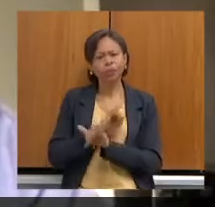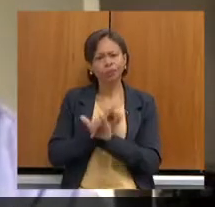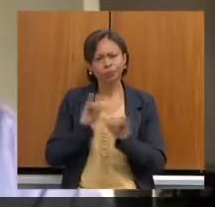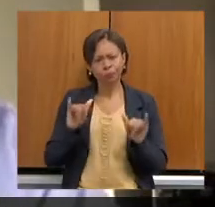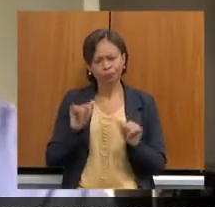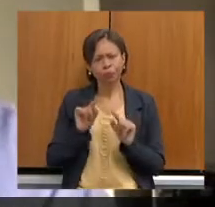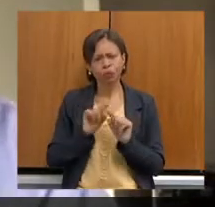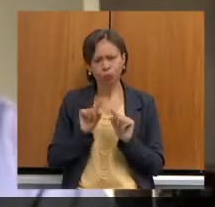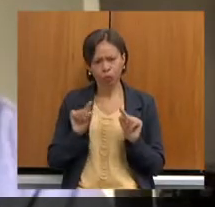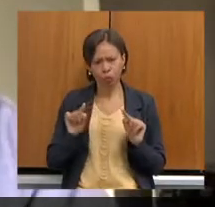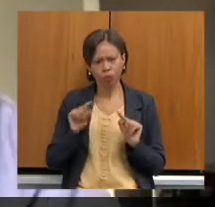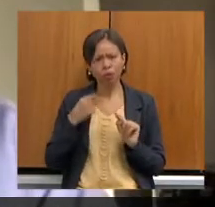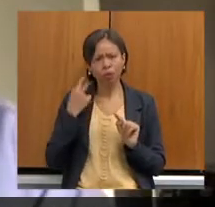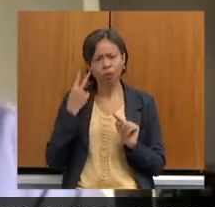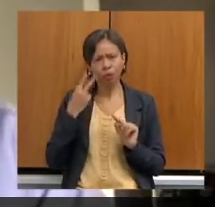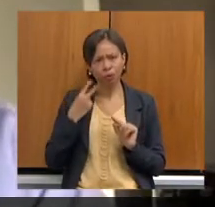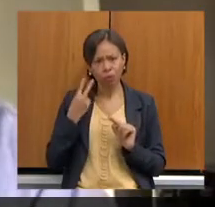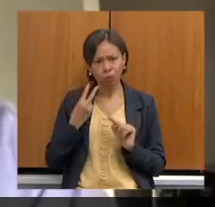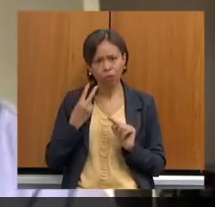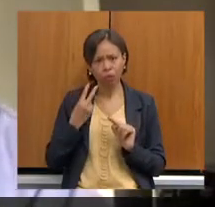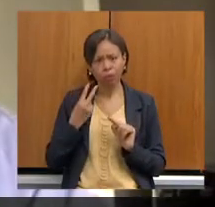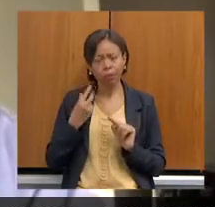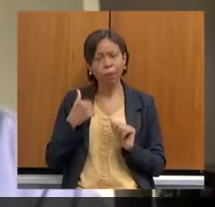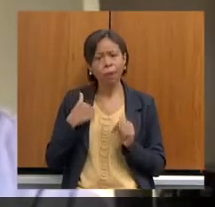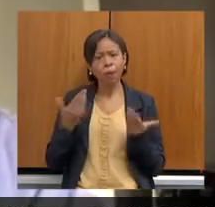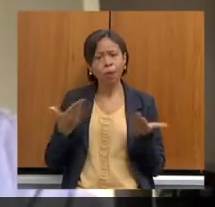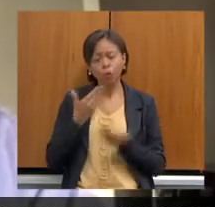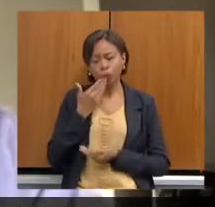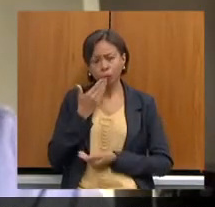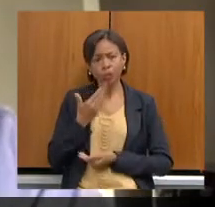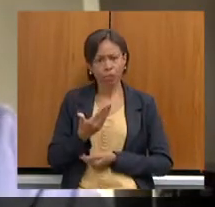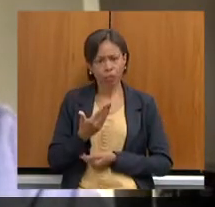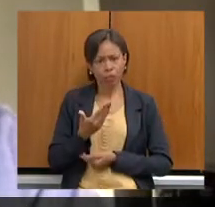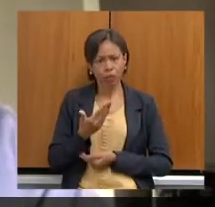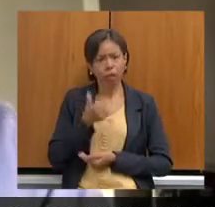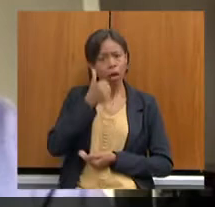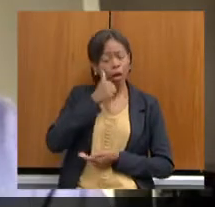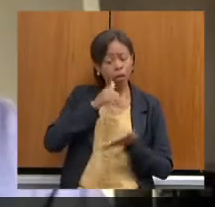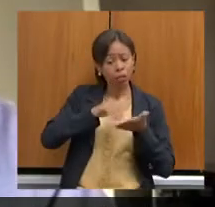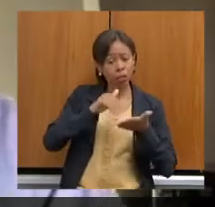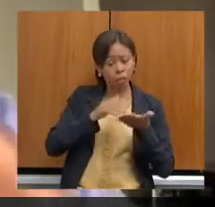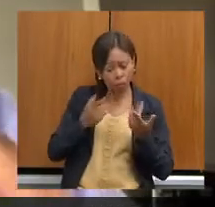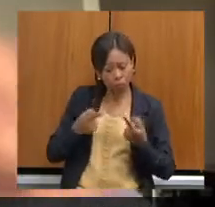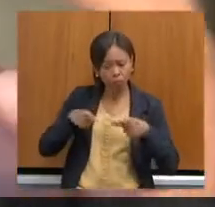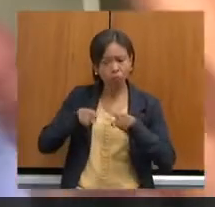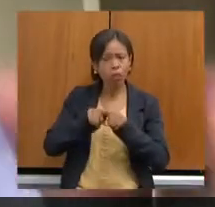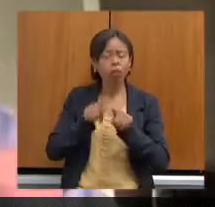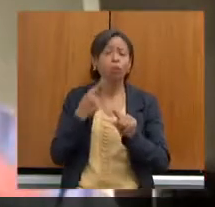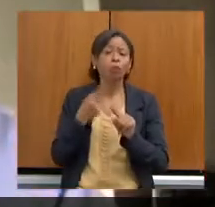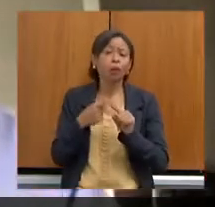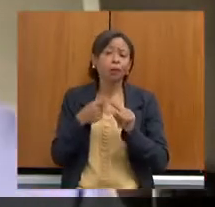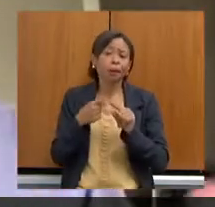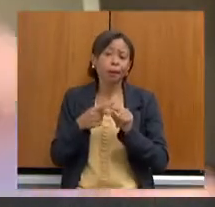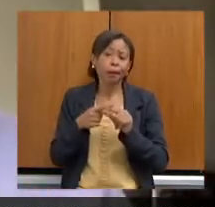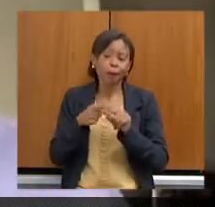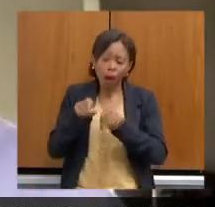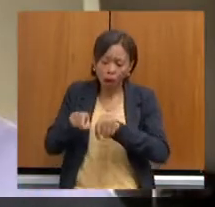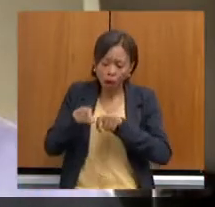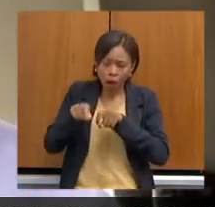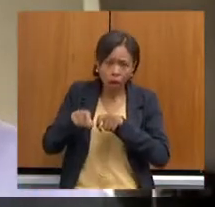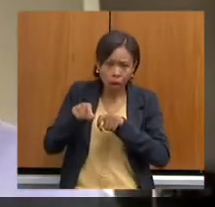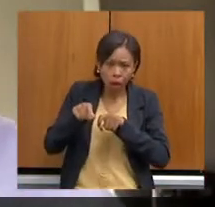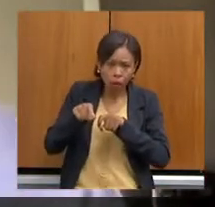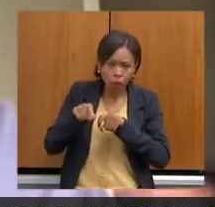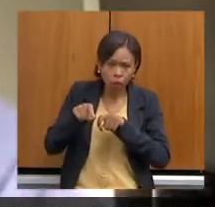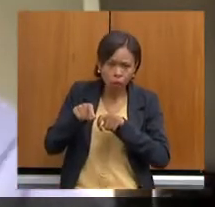vereadores que eu estou aqui hoje pedindo a parceria da secretária porque nós se fala no agronegócio não é só a plantação